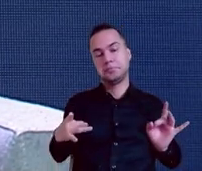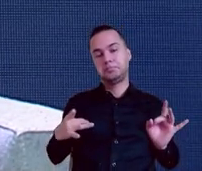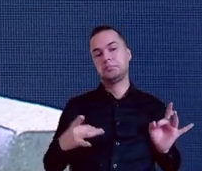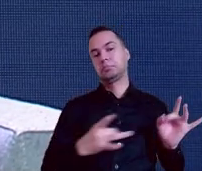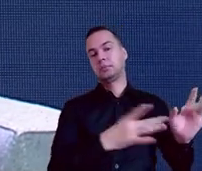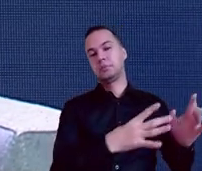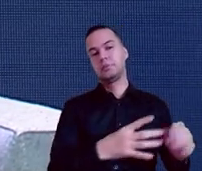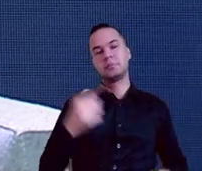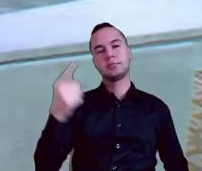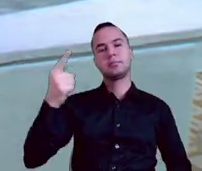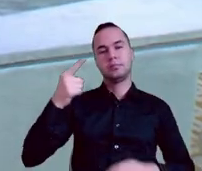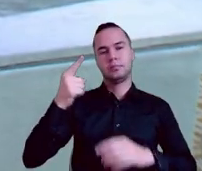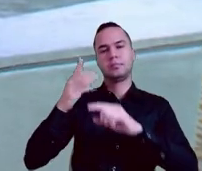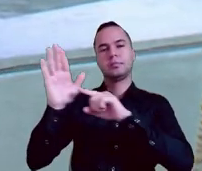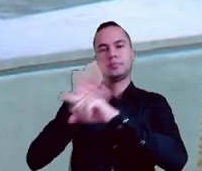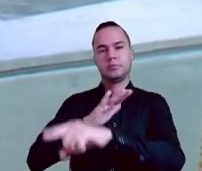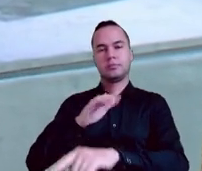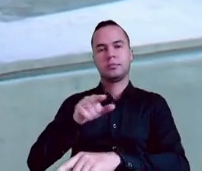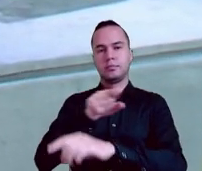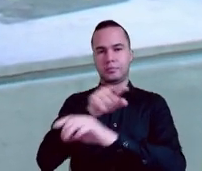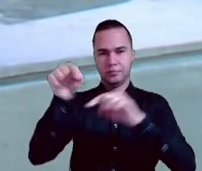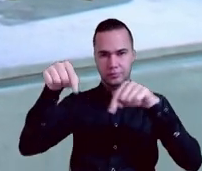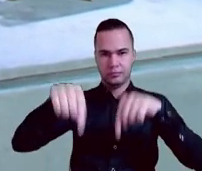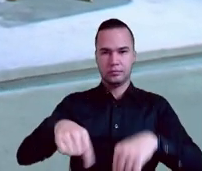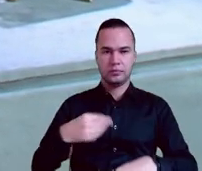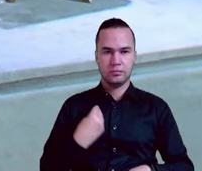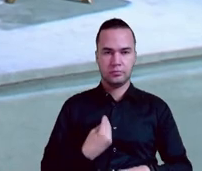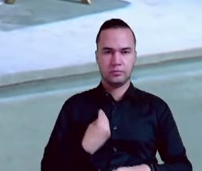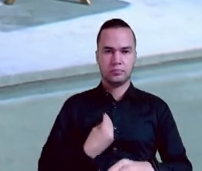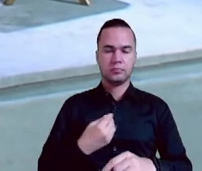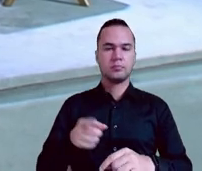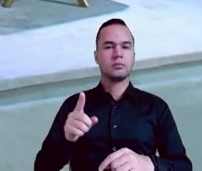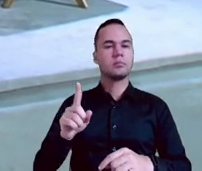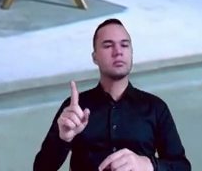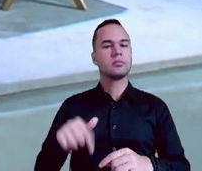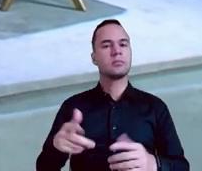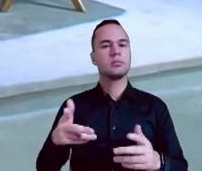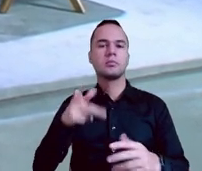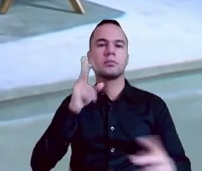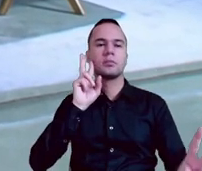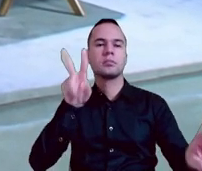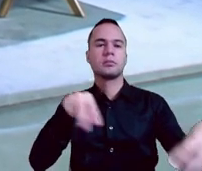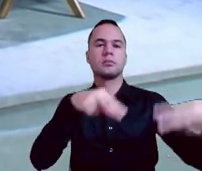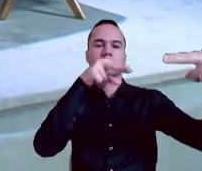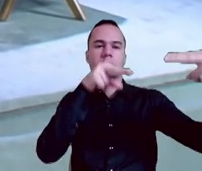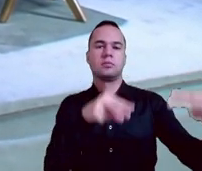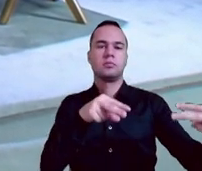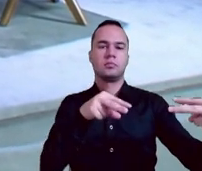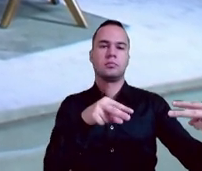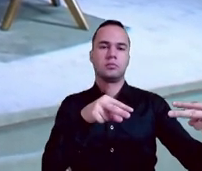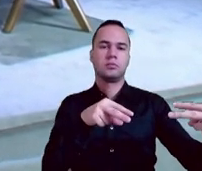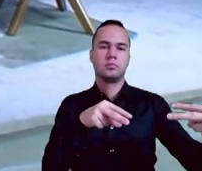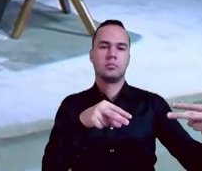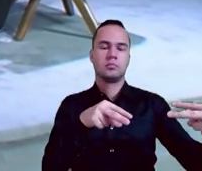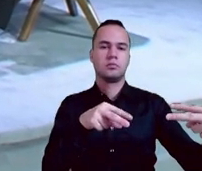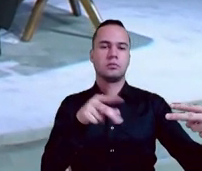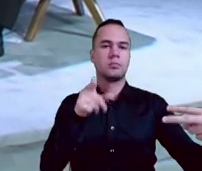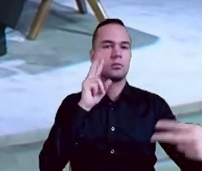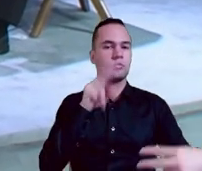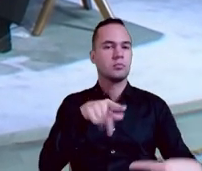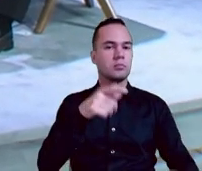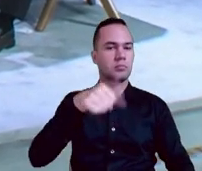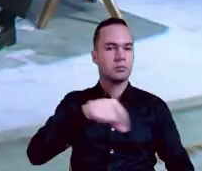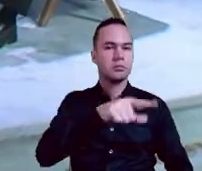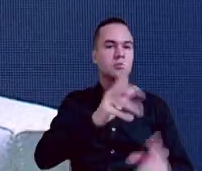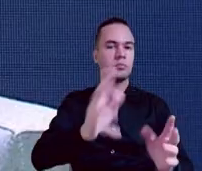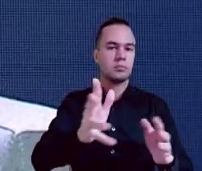que eu faço para os empreendedores aquele o nosso estágio é muito mais Olho no Olho entender a cabeça do Empreendedor e ver se ele tá preparado para